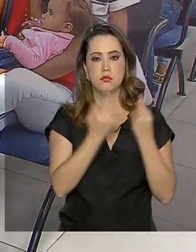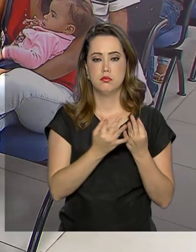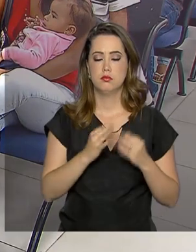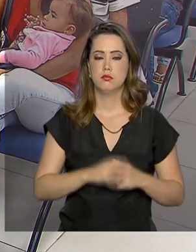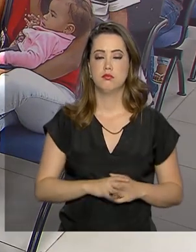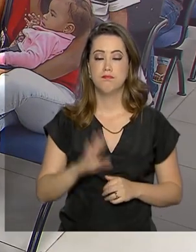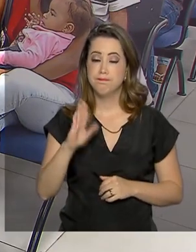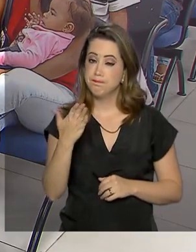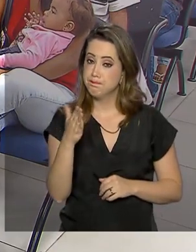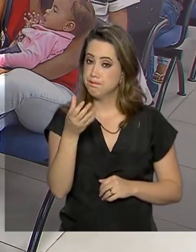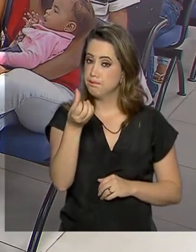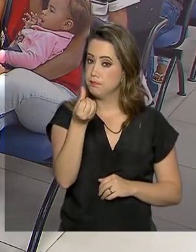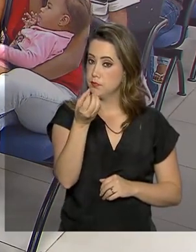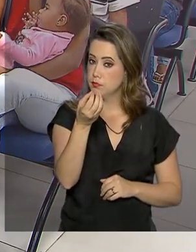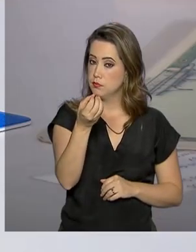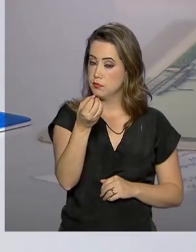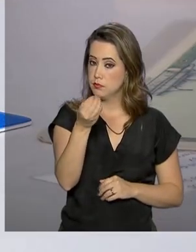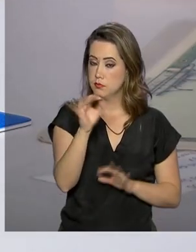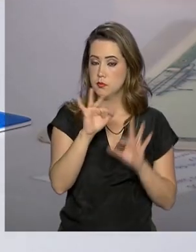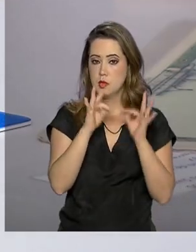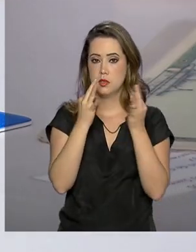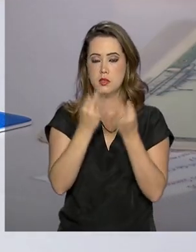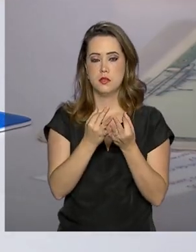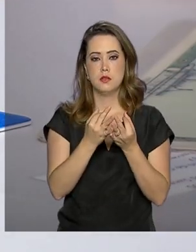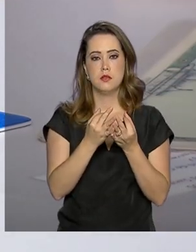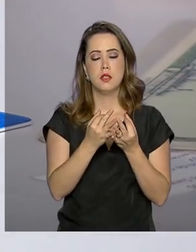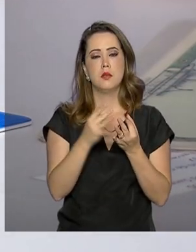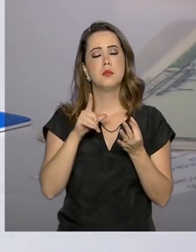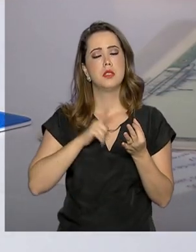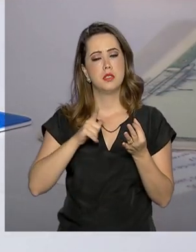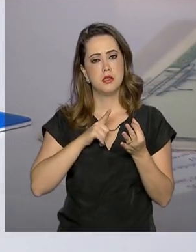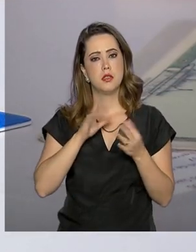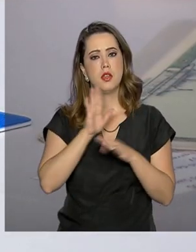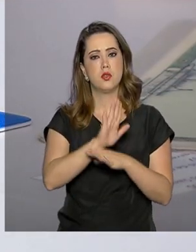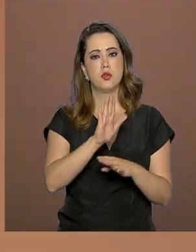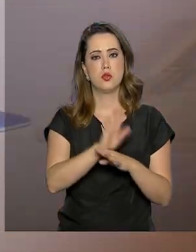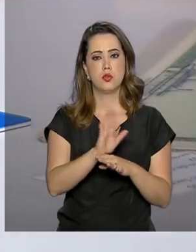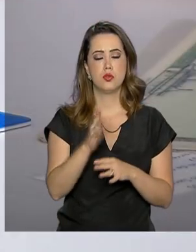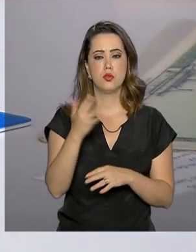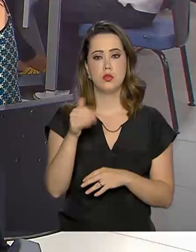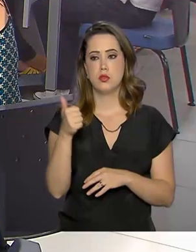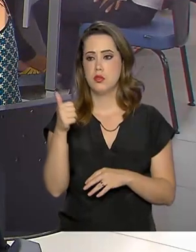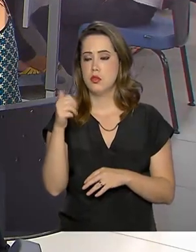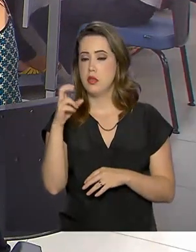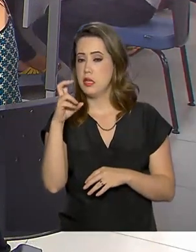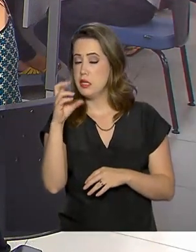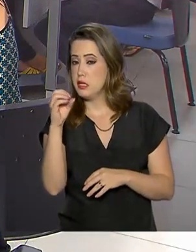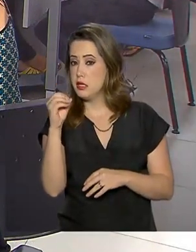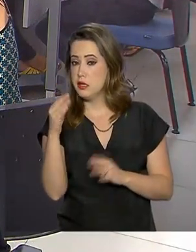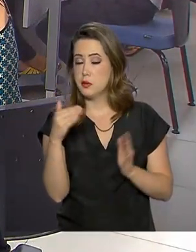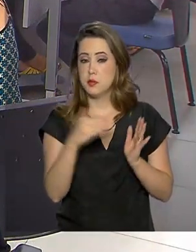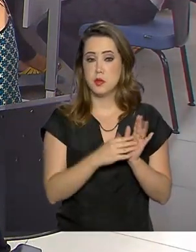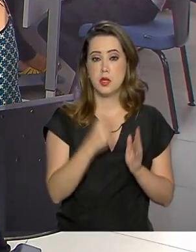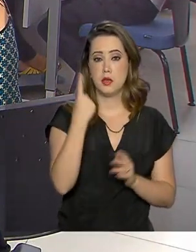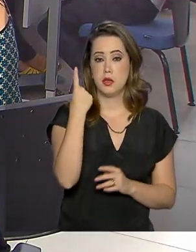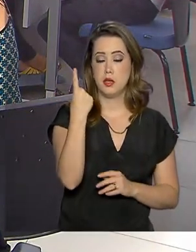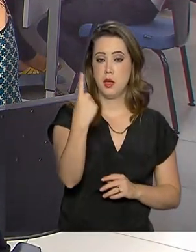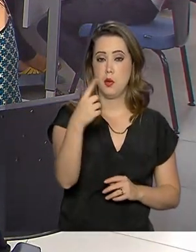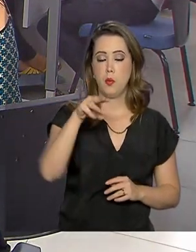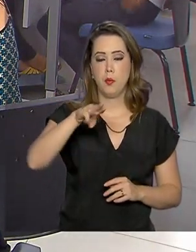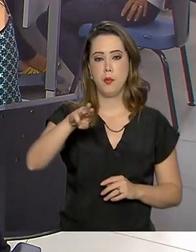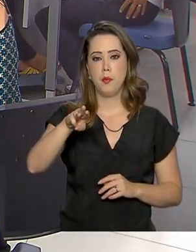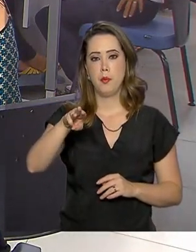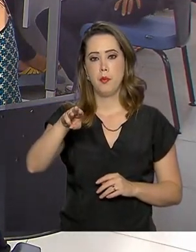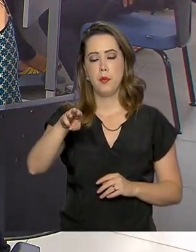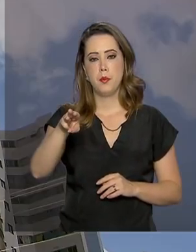600 famílias serão beneficiadas a caixa estima que deve recuperar entre 500 mil e 1 bilhão neste ano com